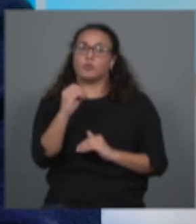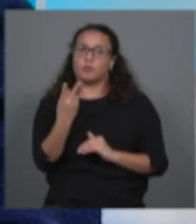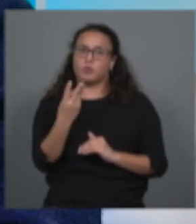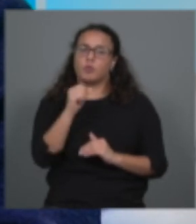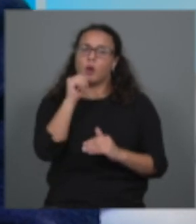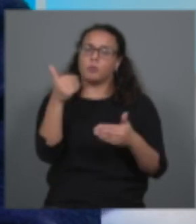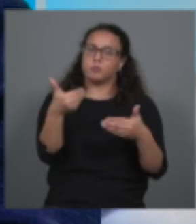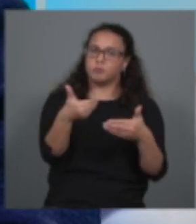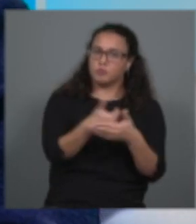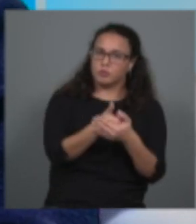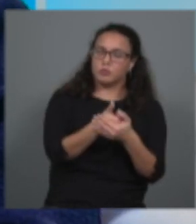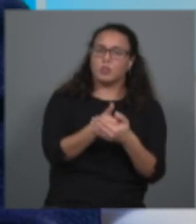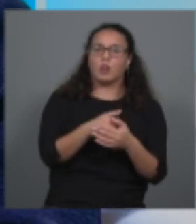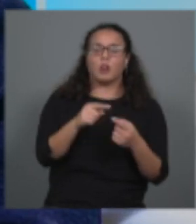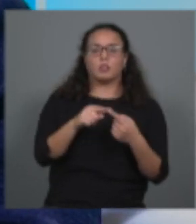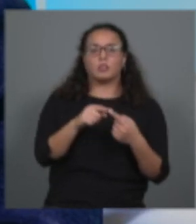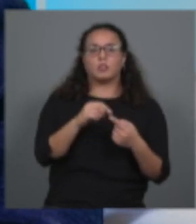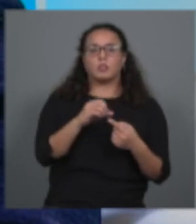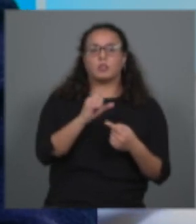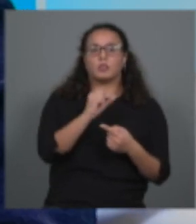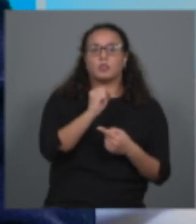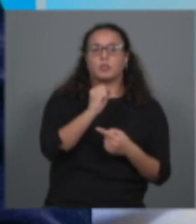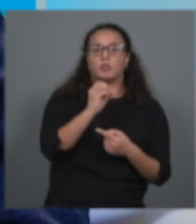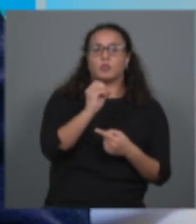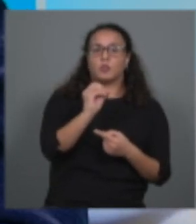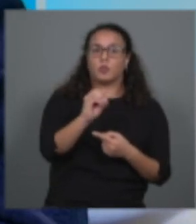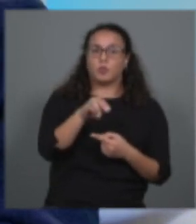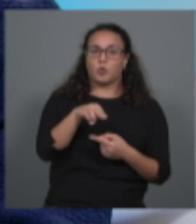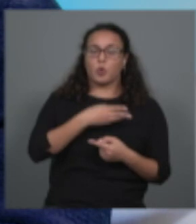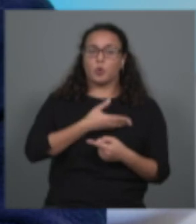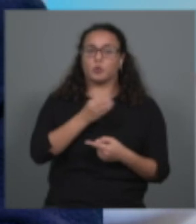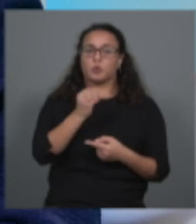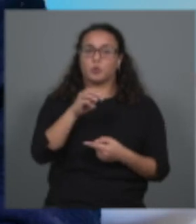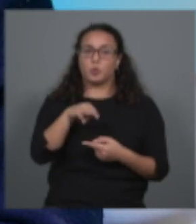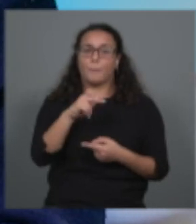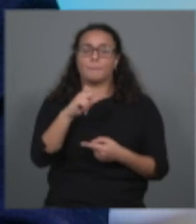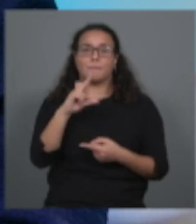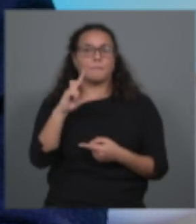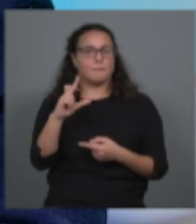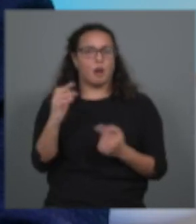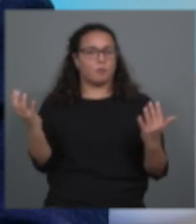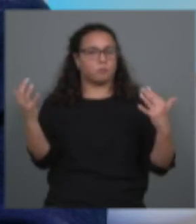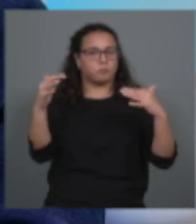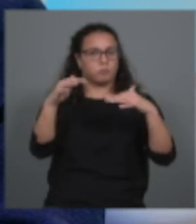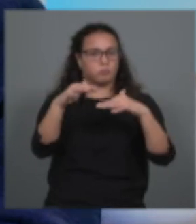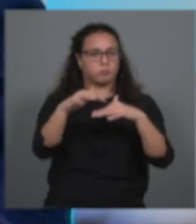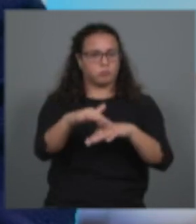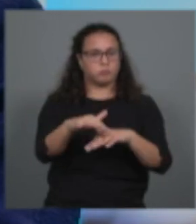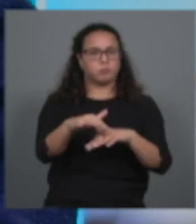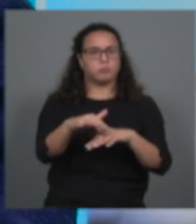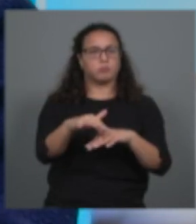de Monção, de Gondomar, de Feira de Espada à Cinta, e eu fico admirado como